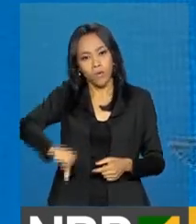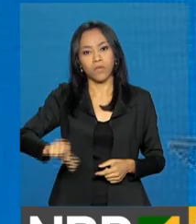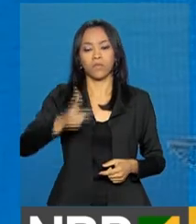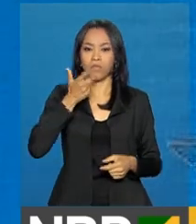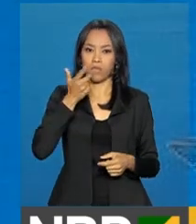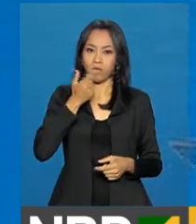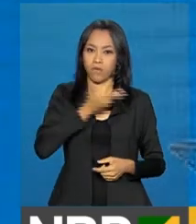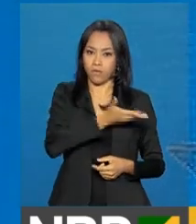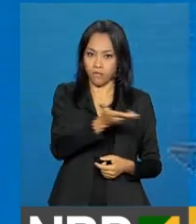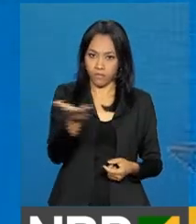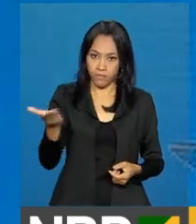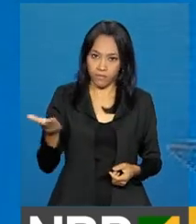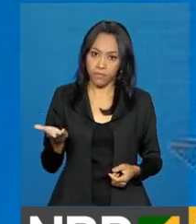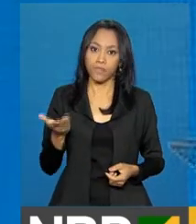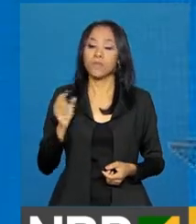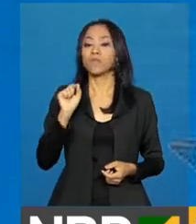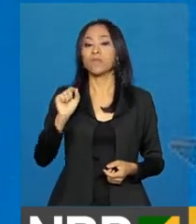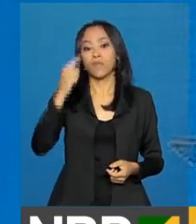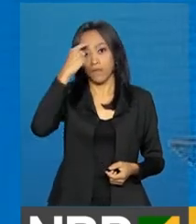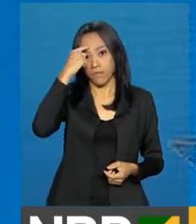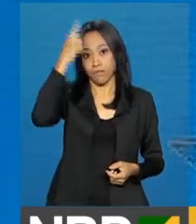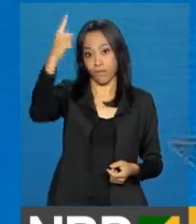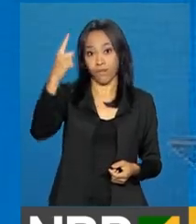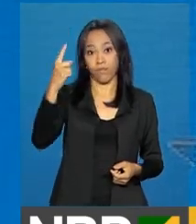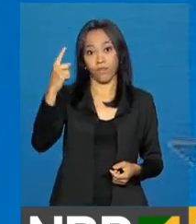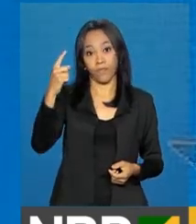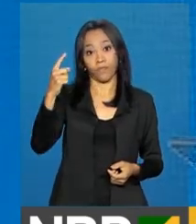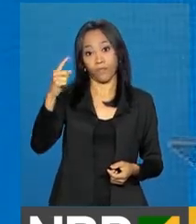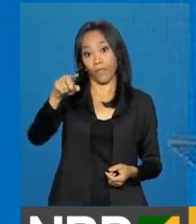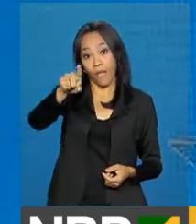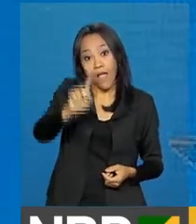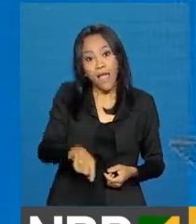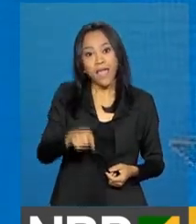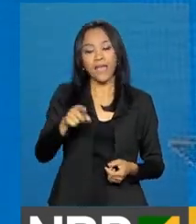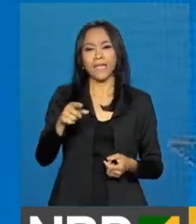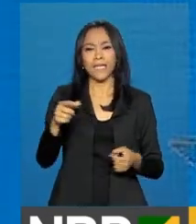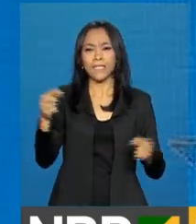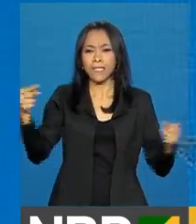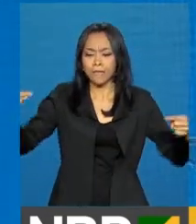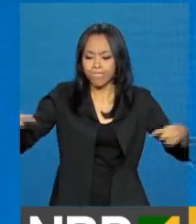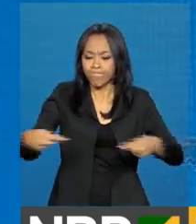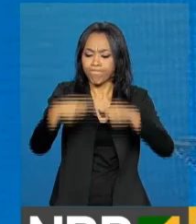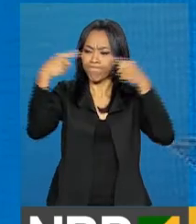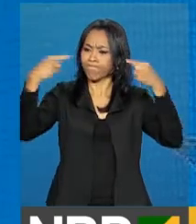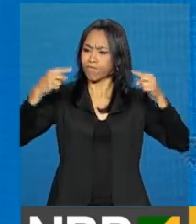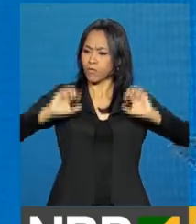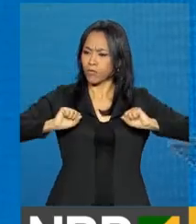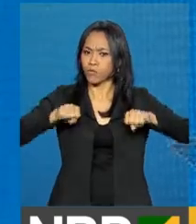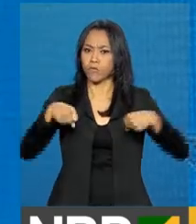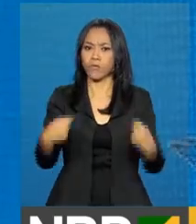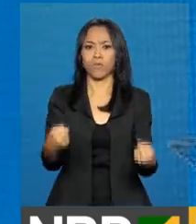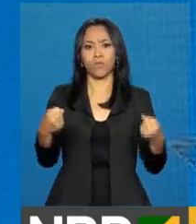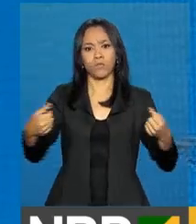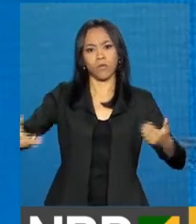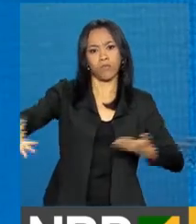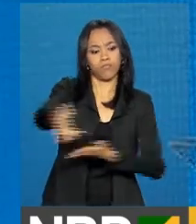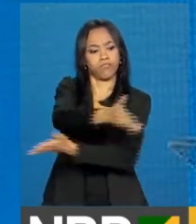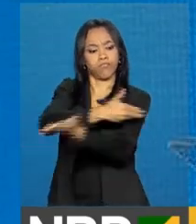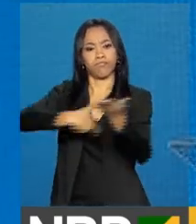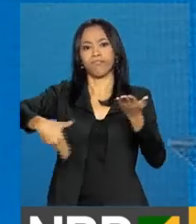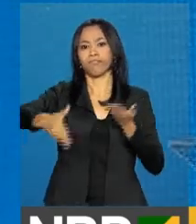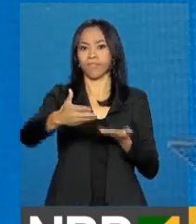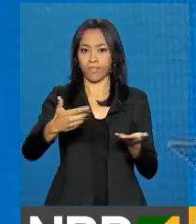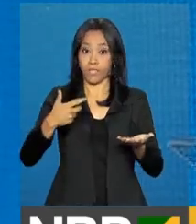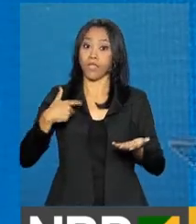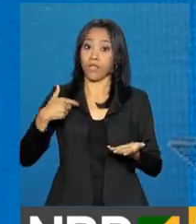uma vez, a ideia de que é exatamente esta conjugação de esforços, porque, entre parênteses,